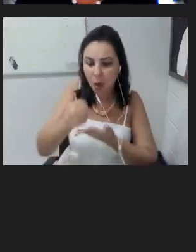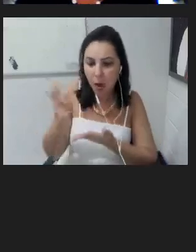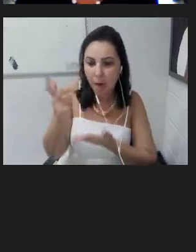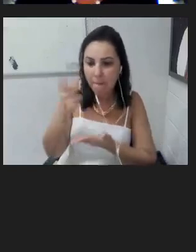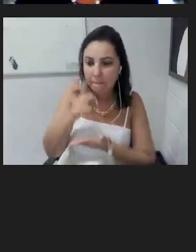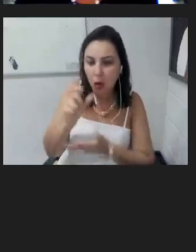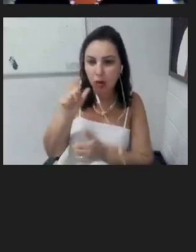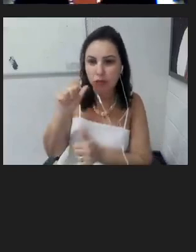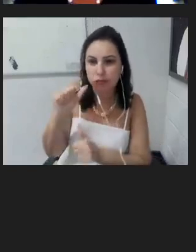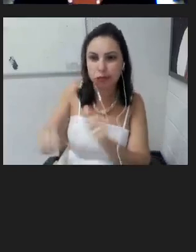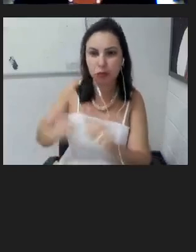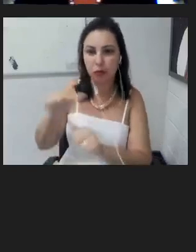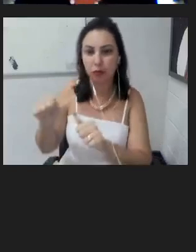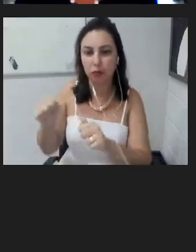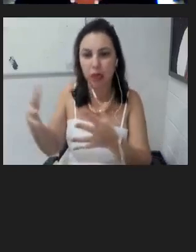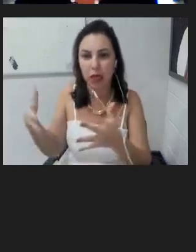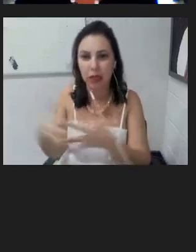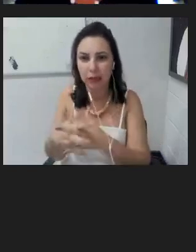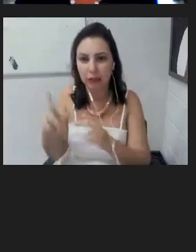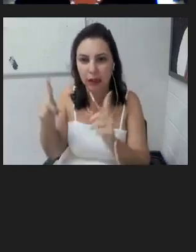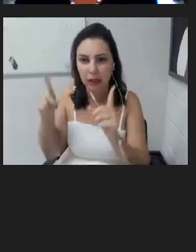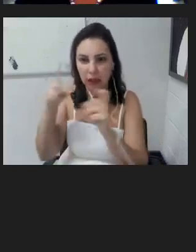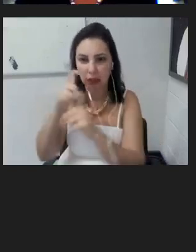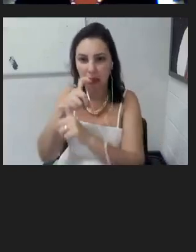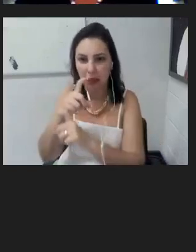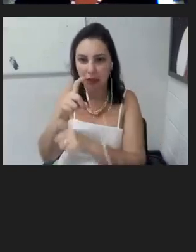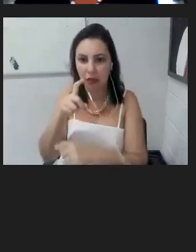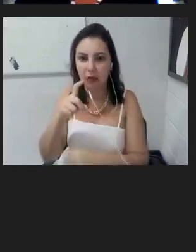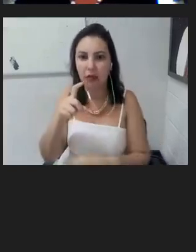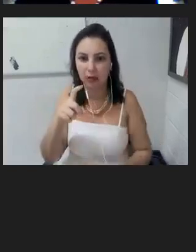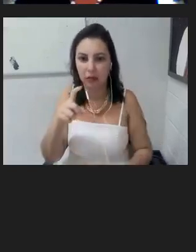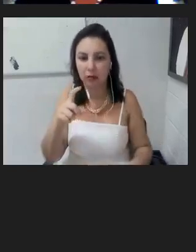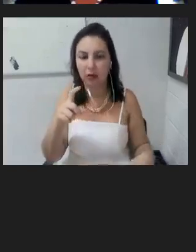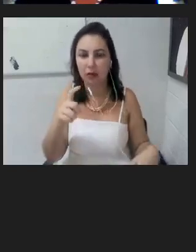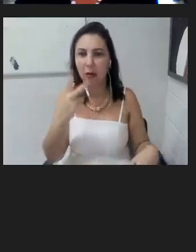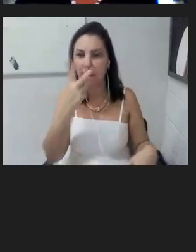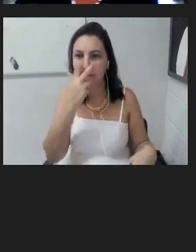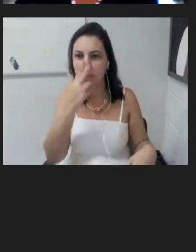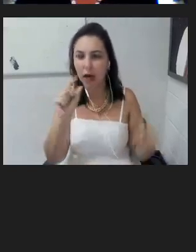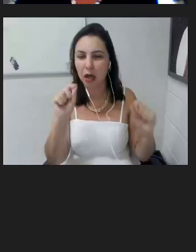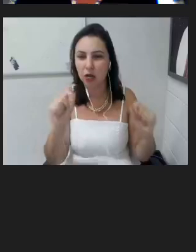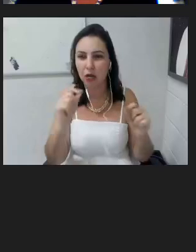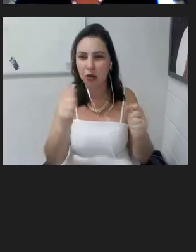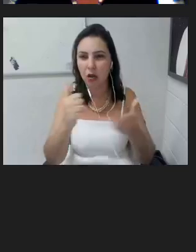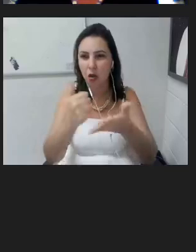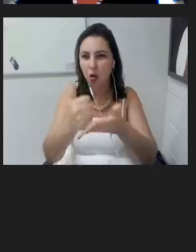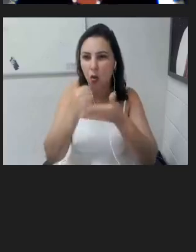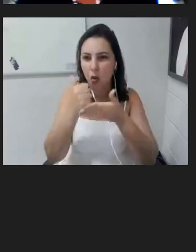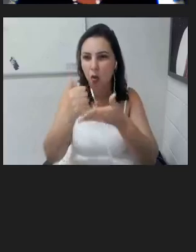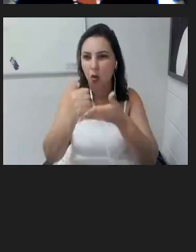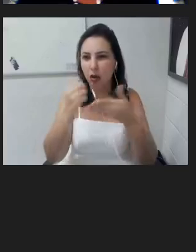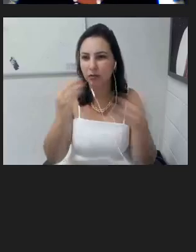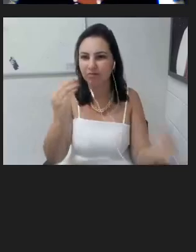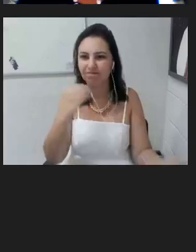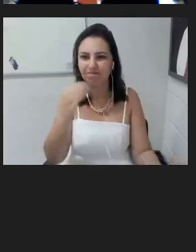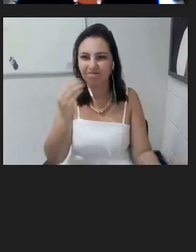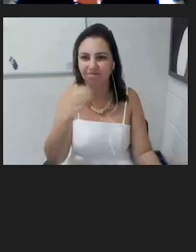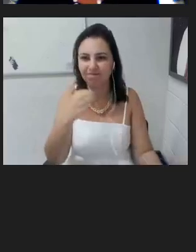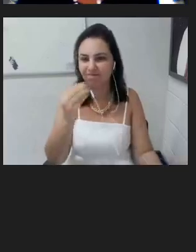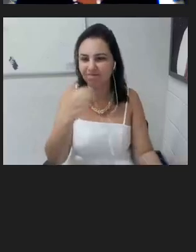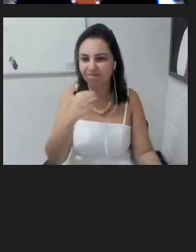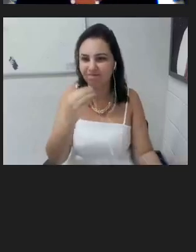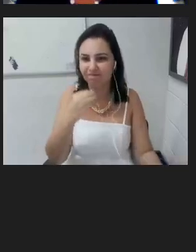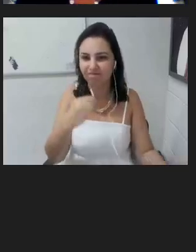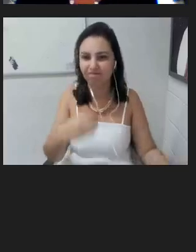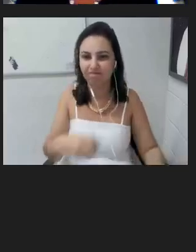crise. Mas a crítica vem a reforçar um apoio bastante frágil.